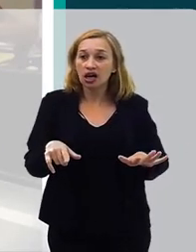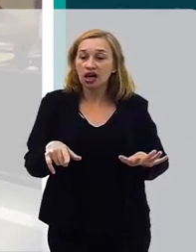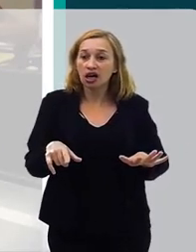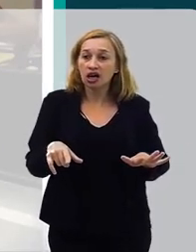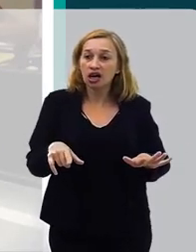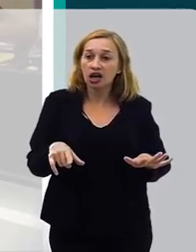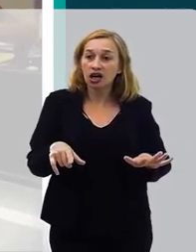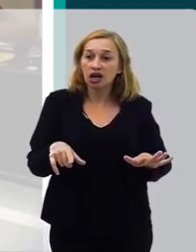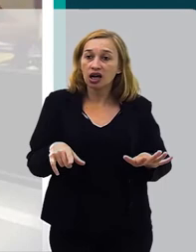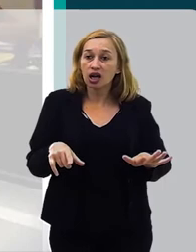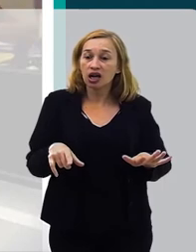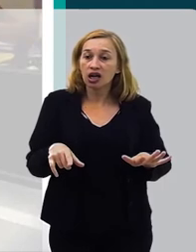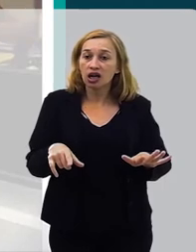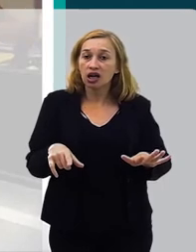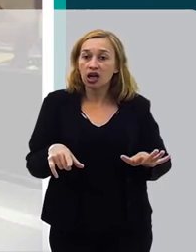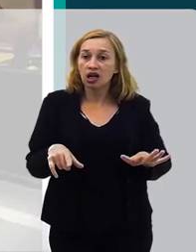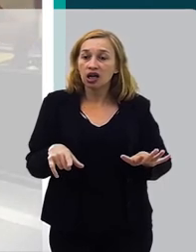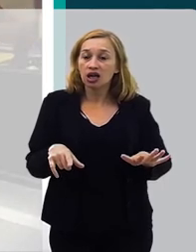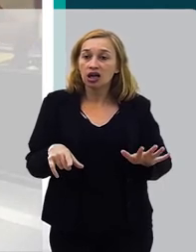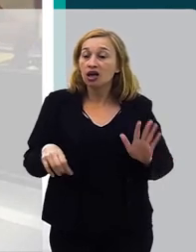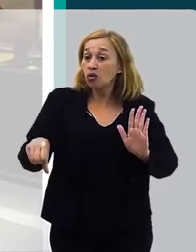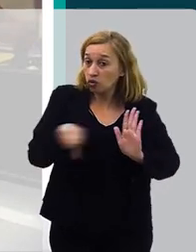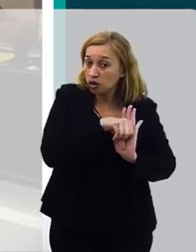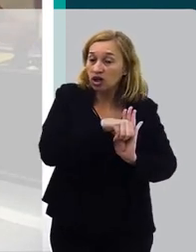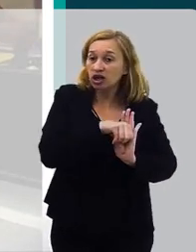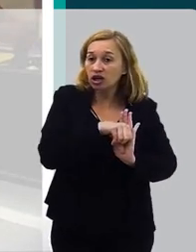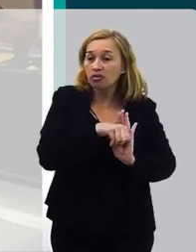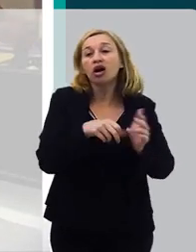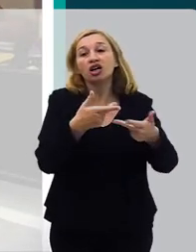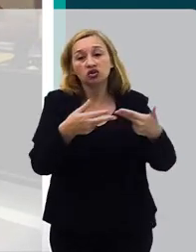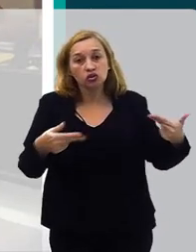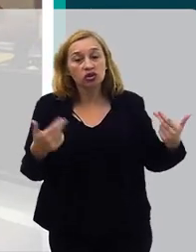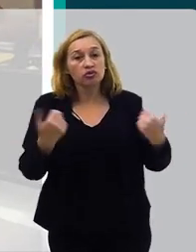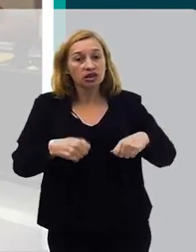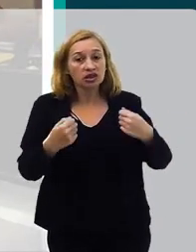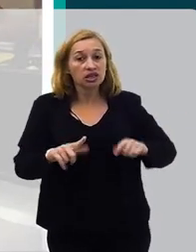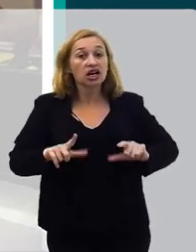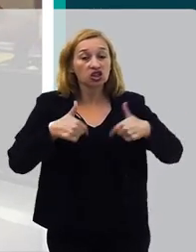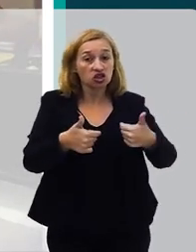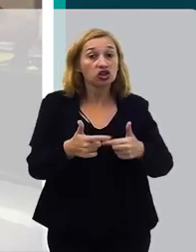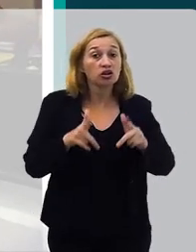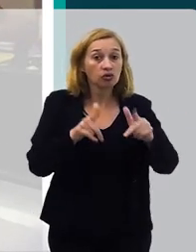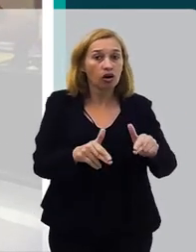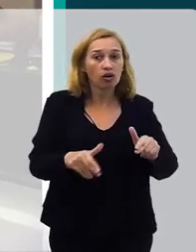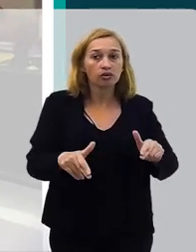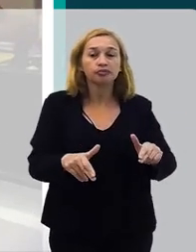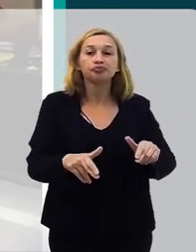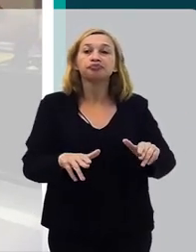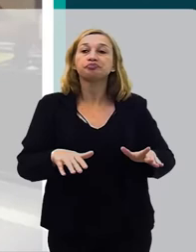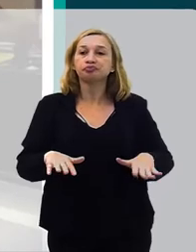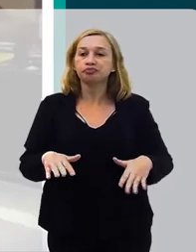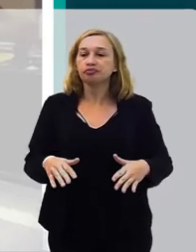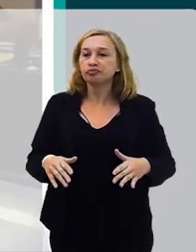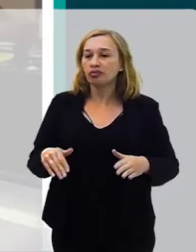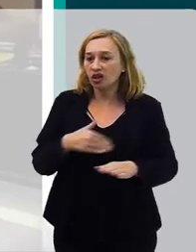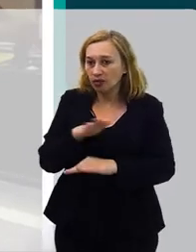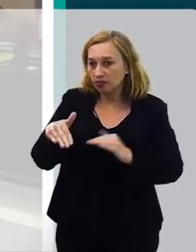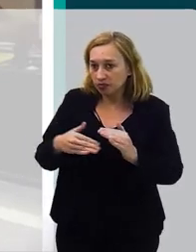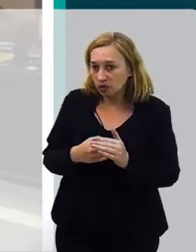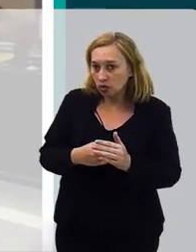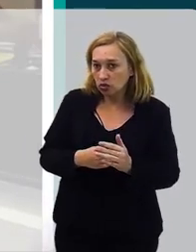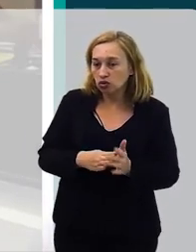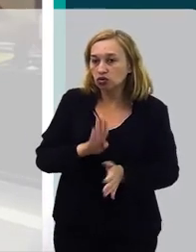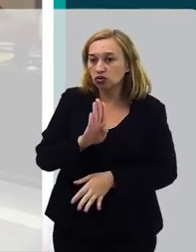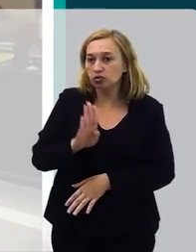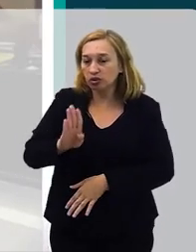reconhecidamente como um crime, as coisas devem ser lidas como elas são. Então, tanto os